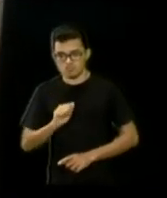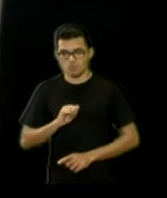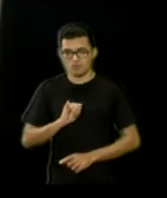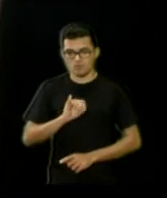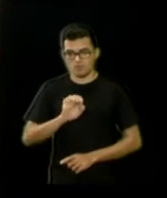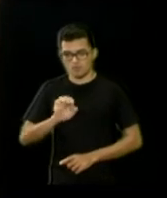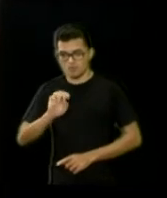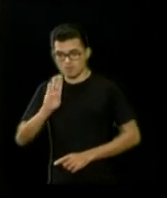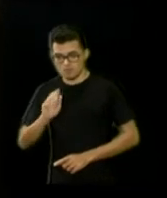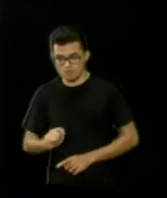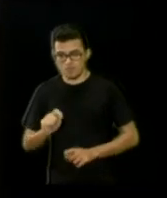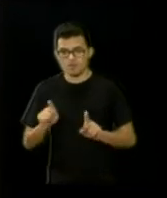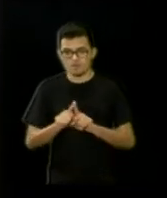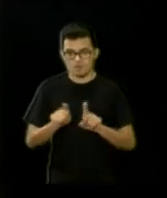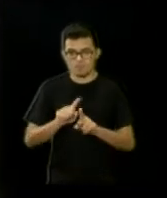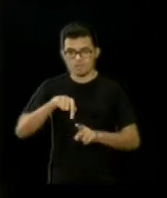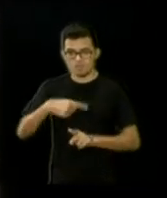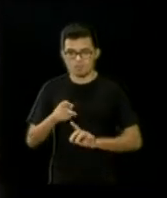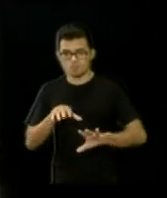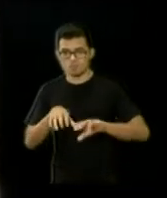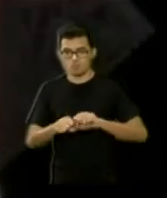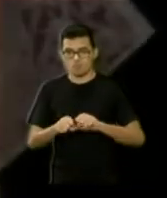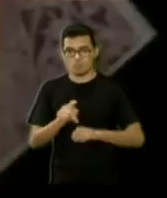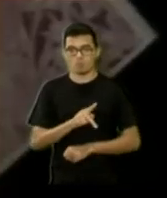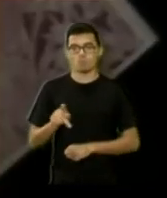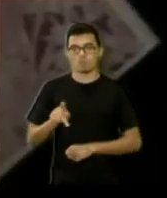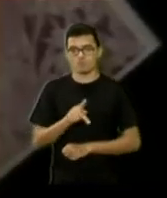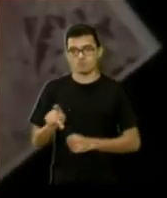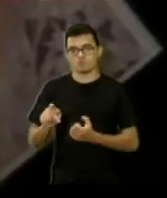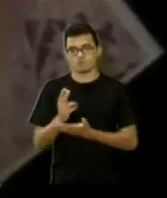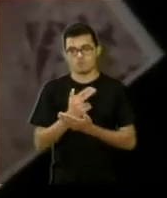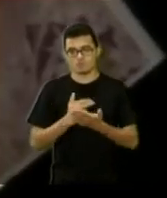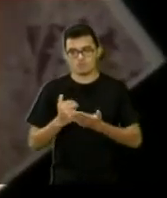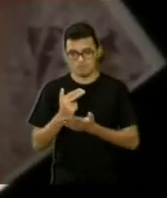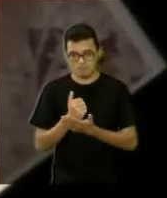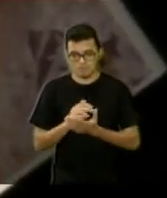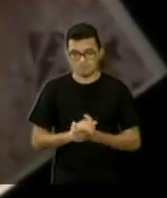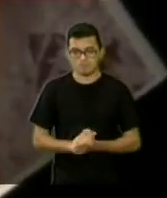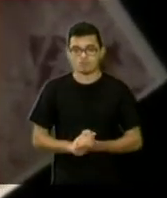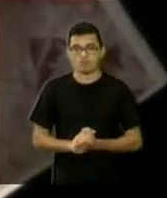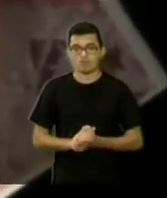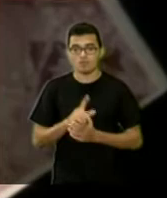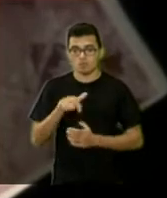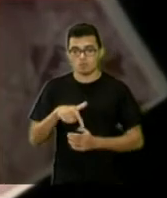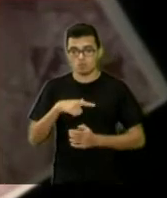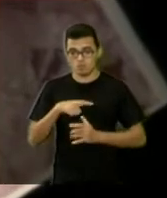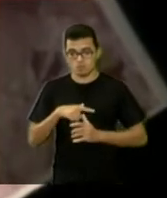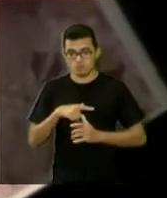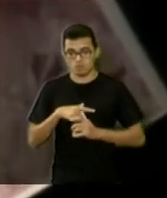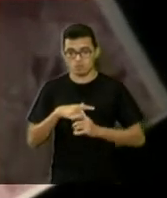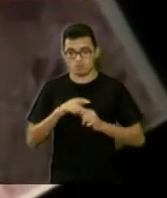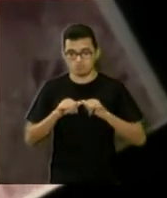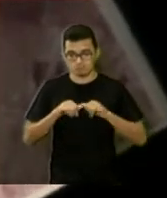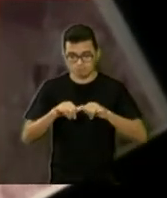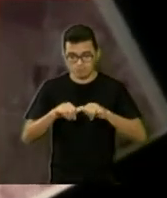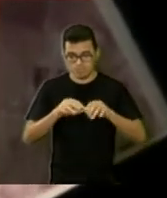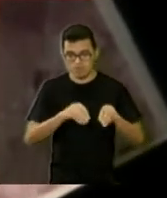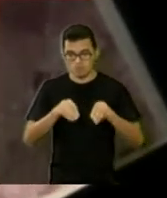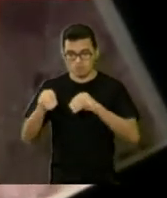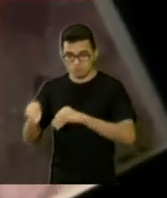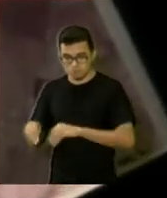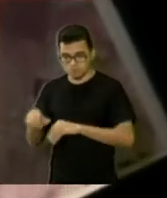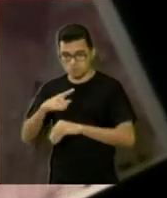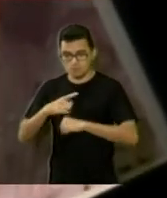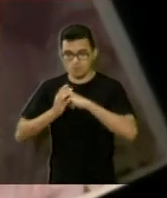de Araraquara, onde formou-se professor de desenho. O armazém mudou para a Avenida São Paulo, entre as ruas 1